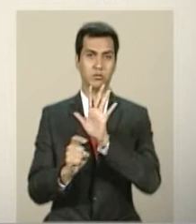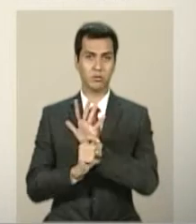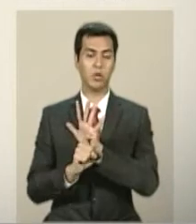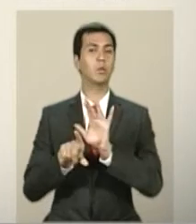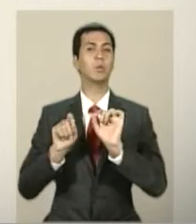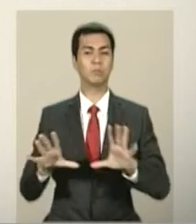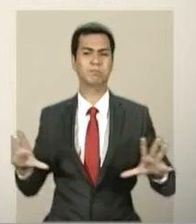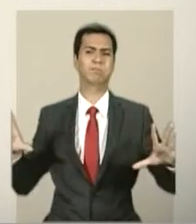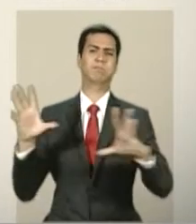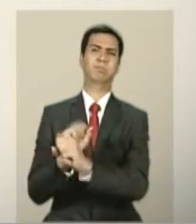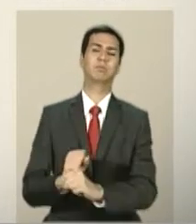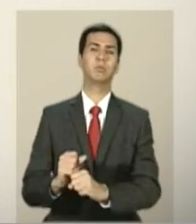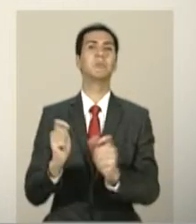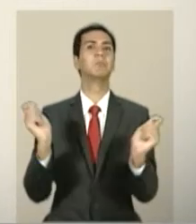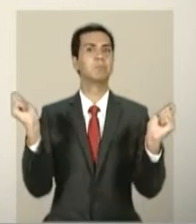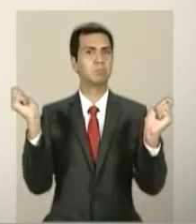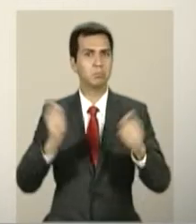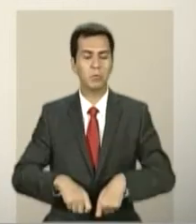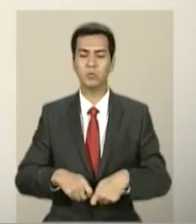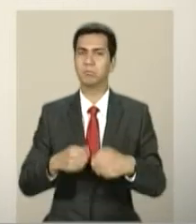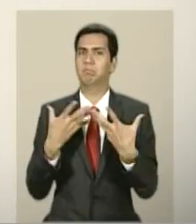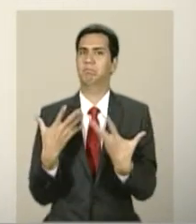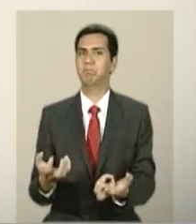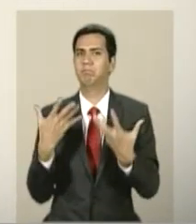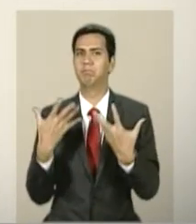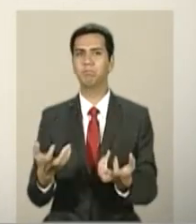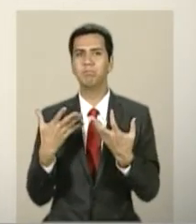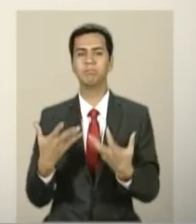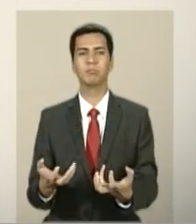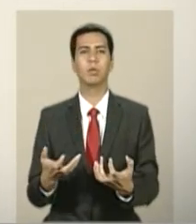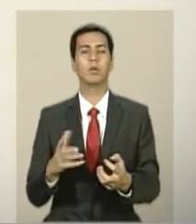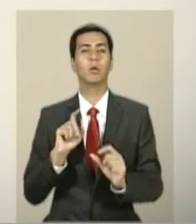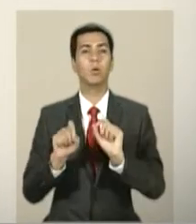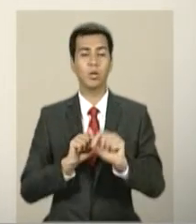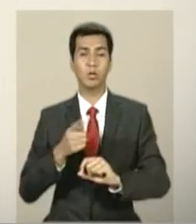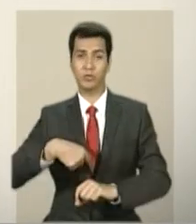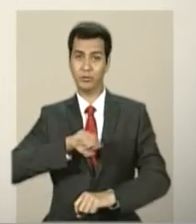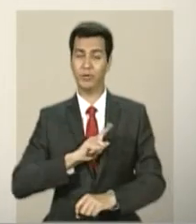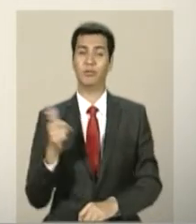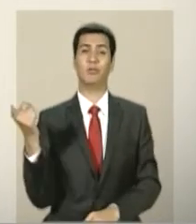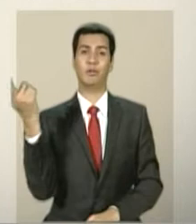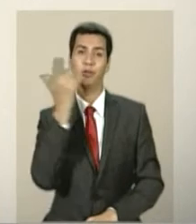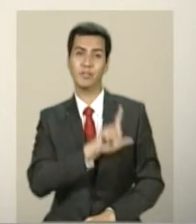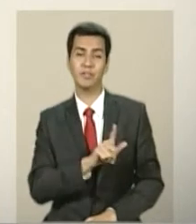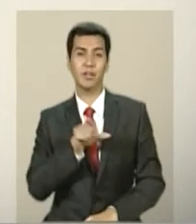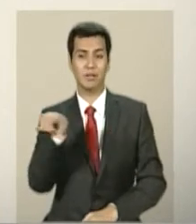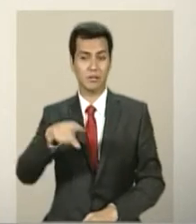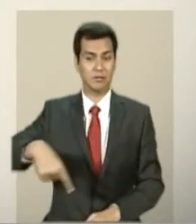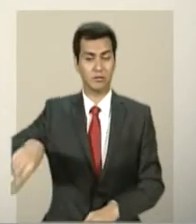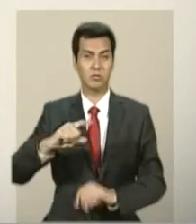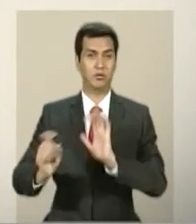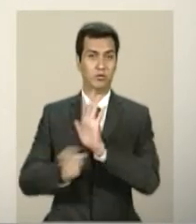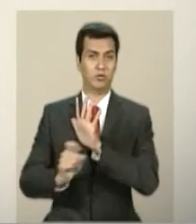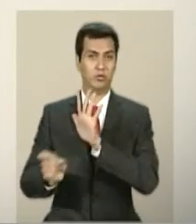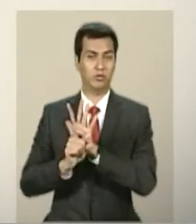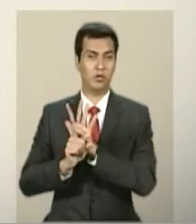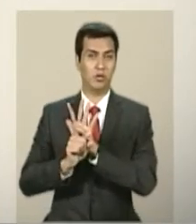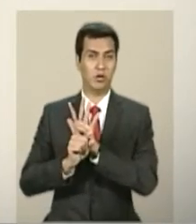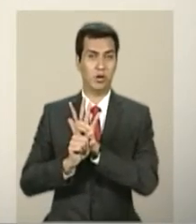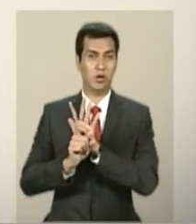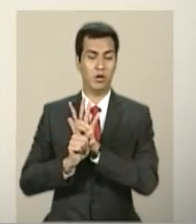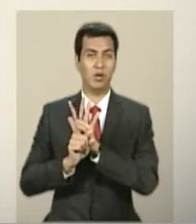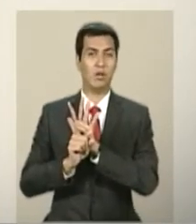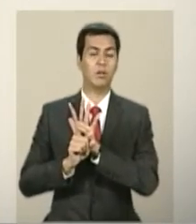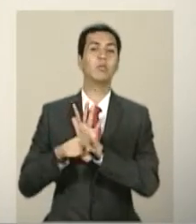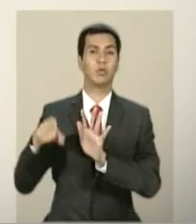daria Luciano preencher oito carretas isso tudo significa que nós conseguimos evitar que uma quantidade grande